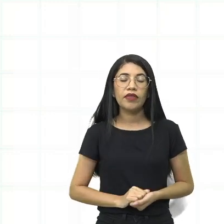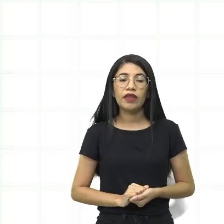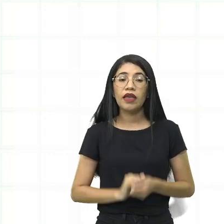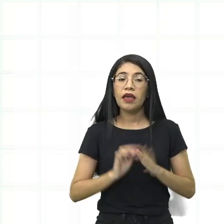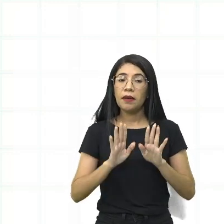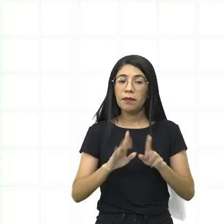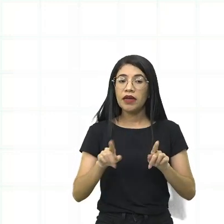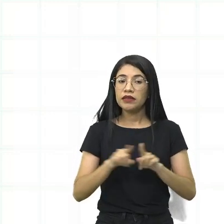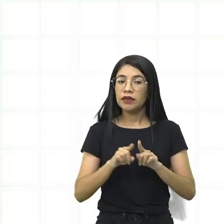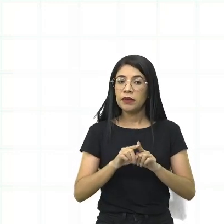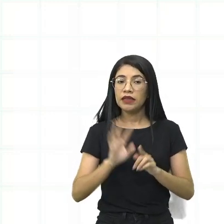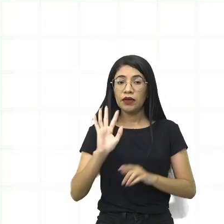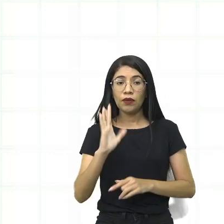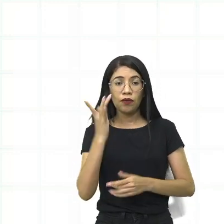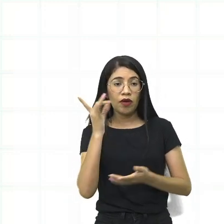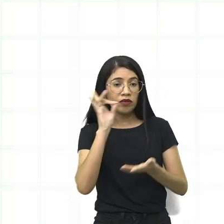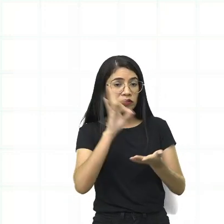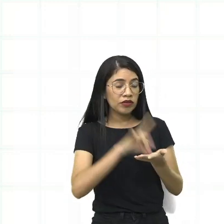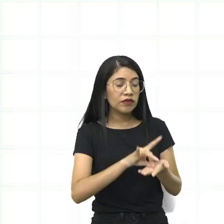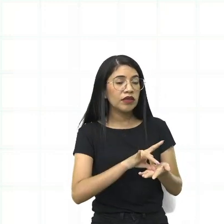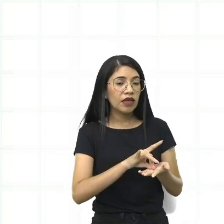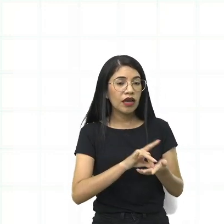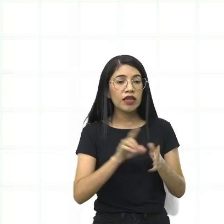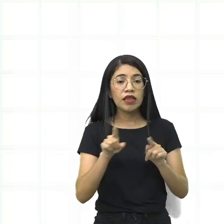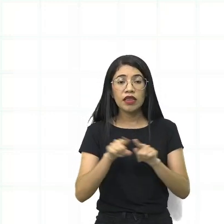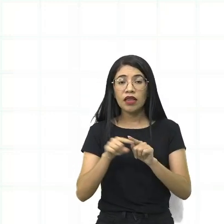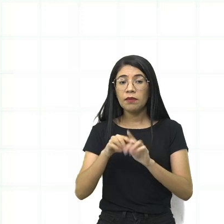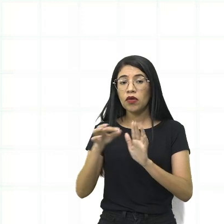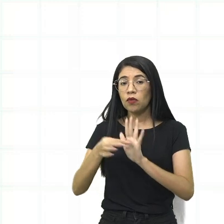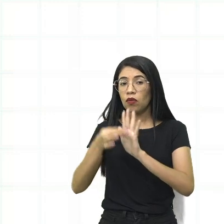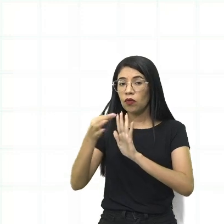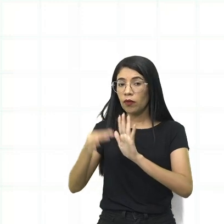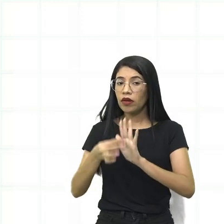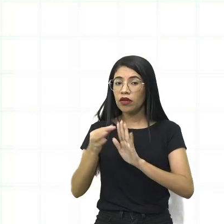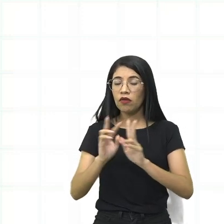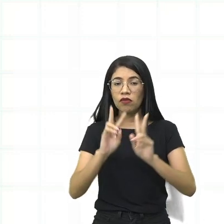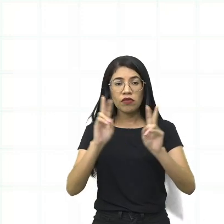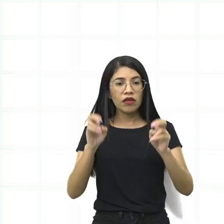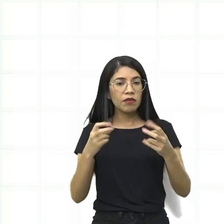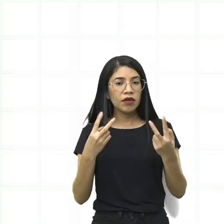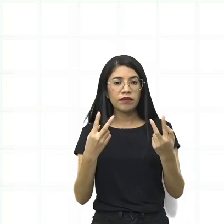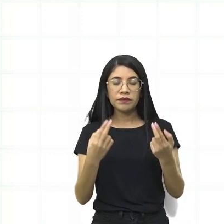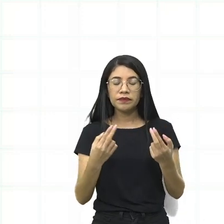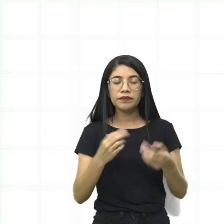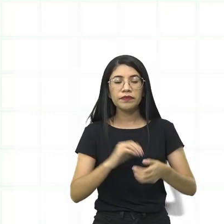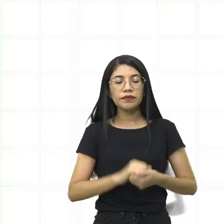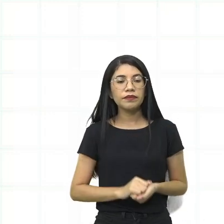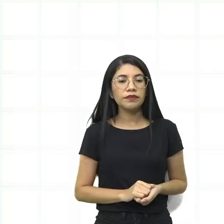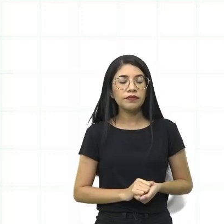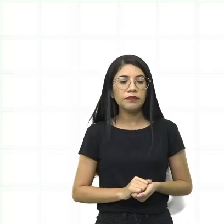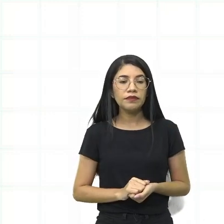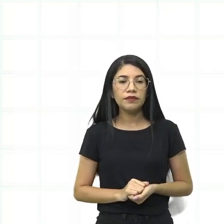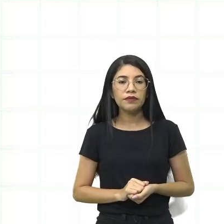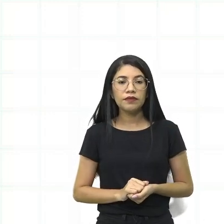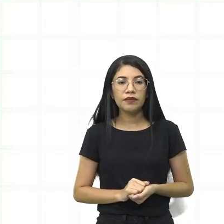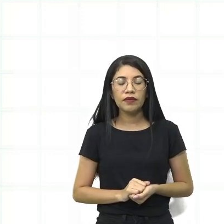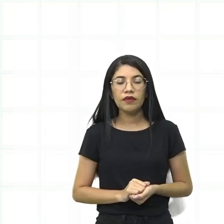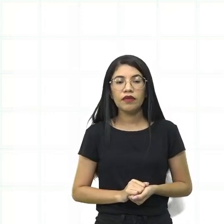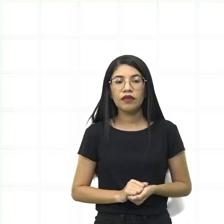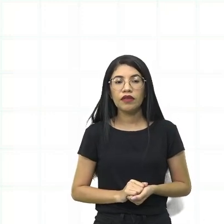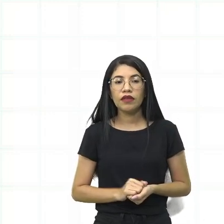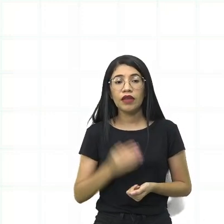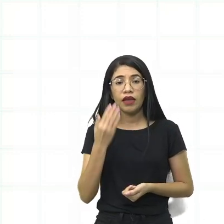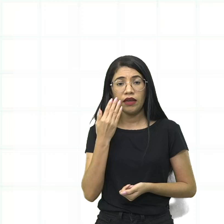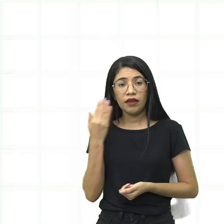tenho um fato e eu tenho uma opinião sobre esse mesmo assunto, né? Sobre o desmatamento na Amazônia. E aqui,